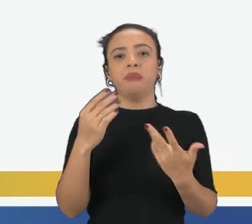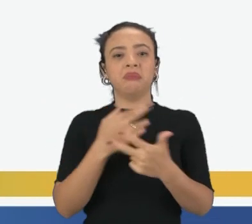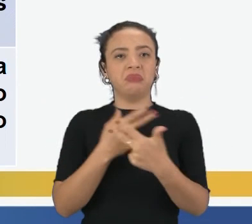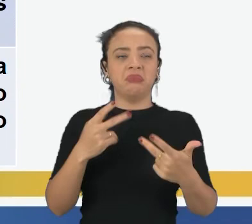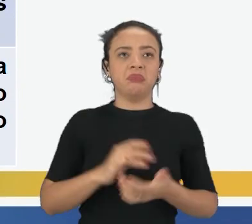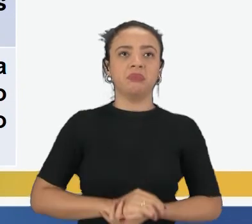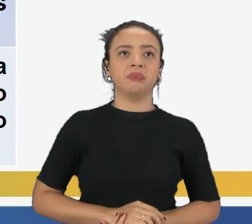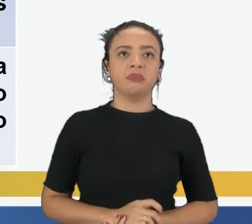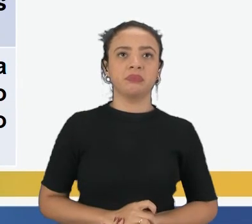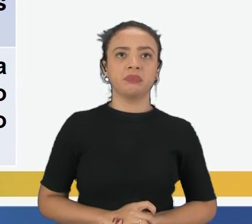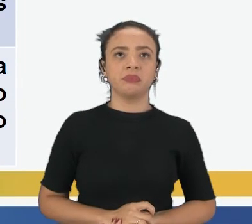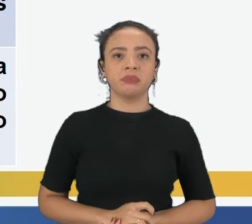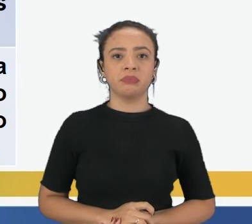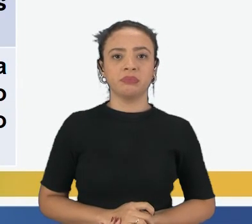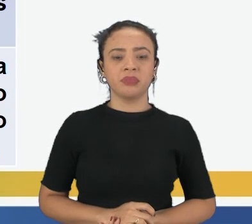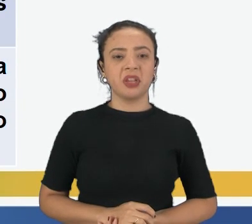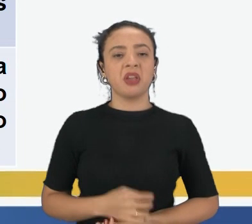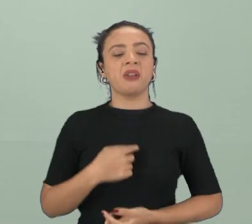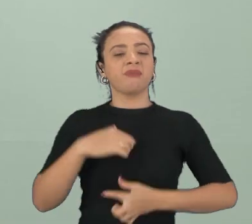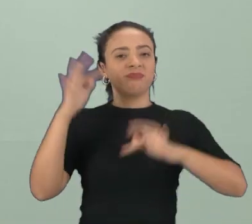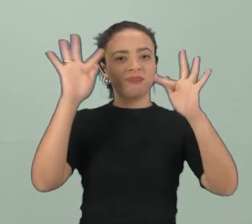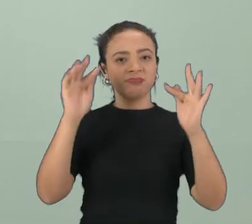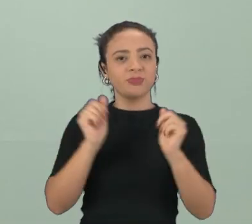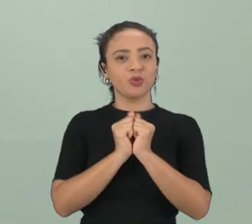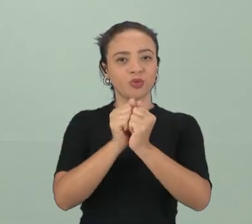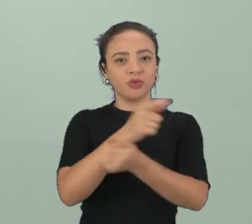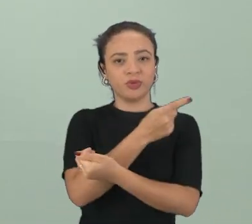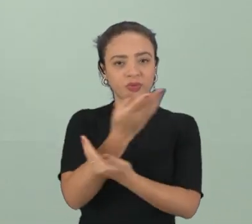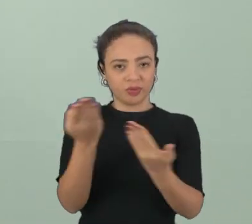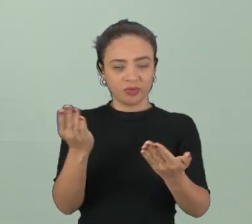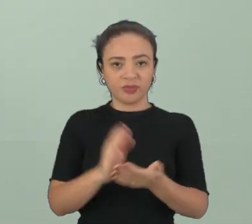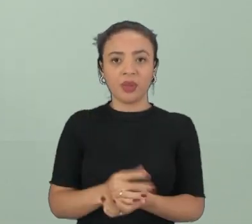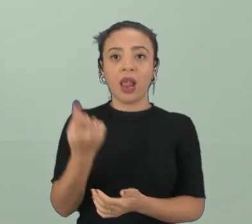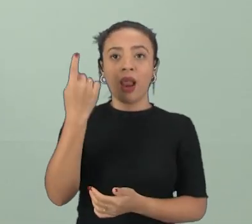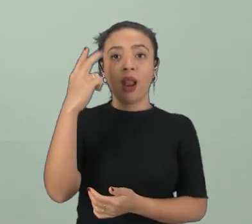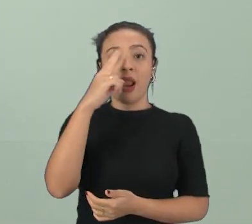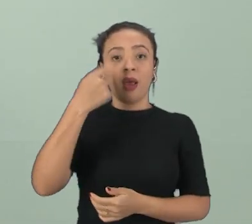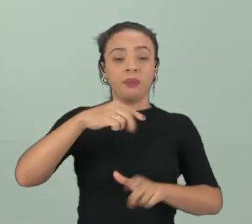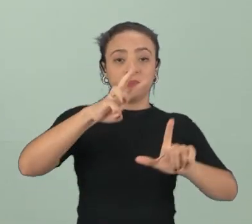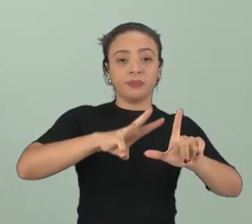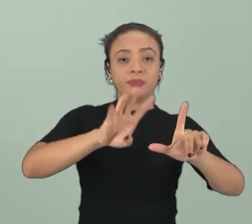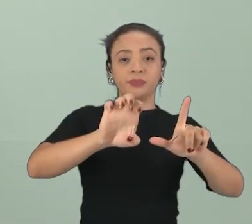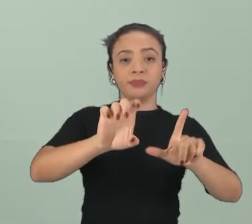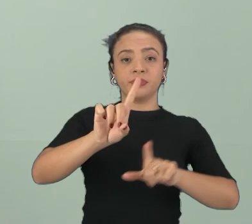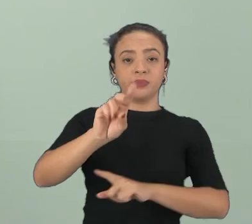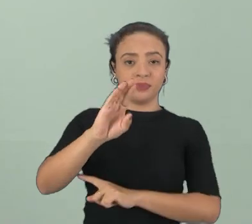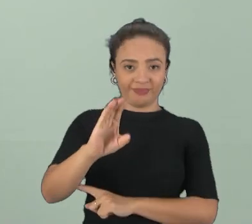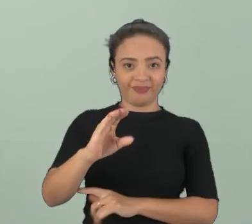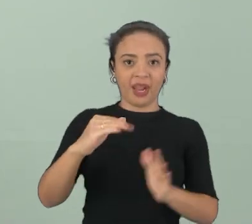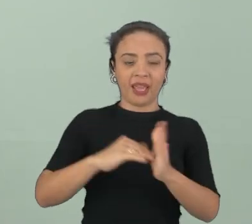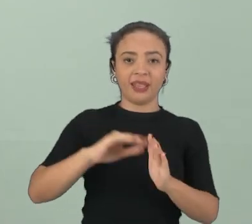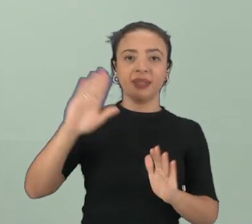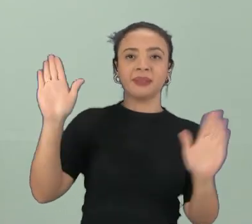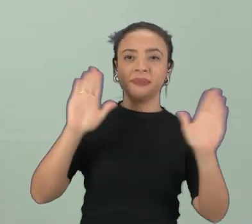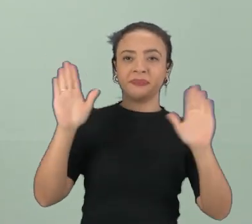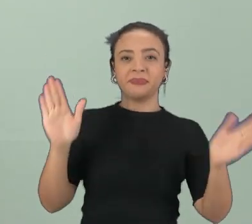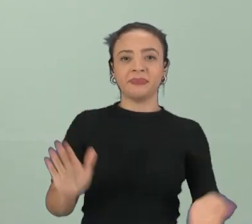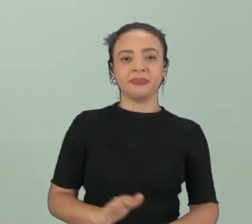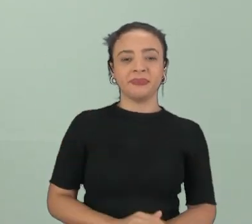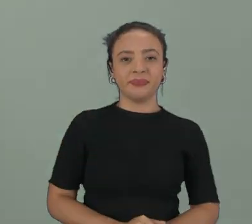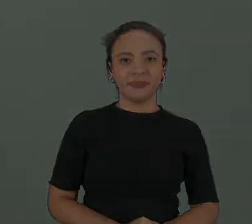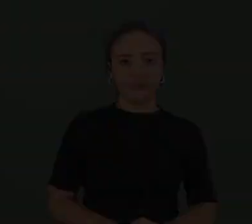ok foi um prazer estar com você Não deixe de acessar essa aula na plataforma educ e até a próxima